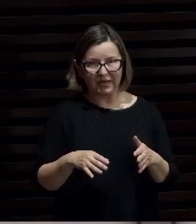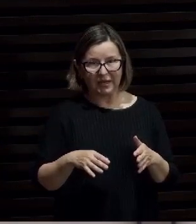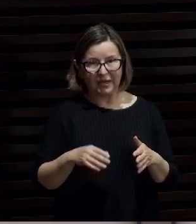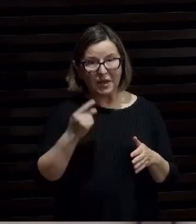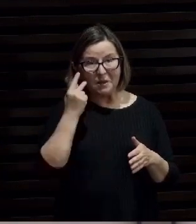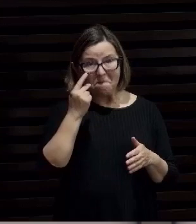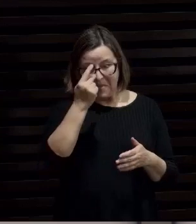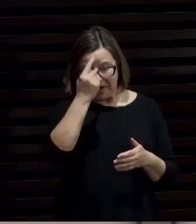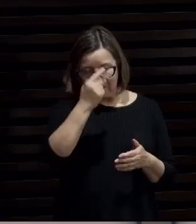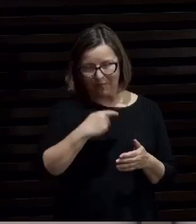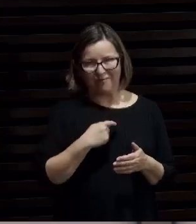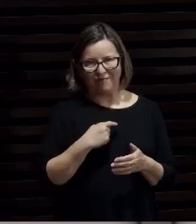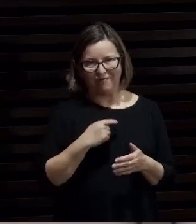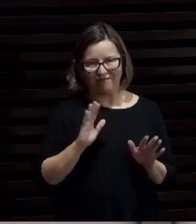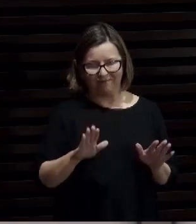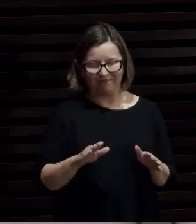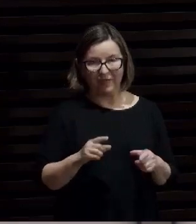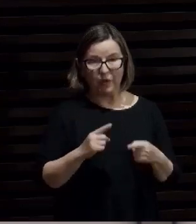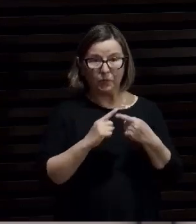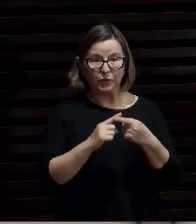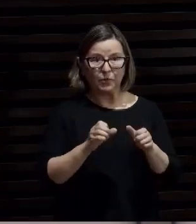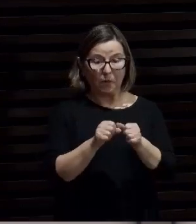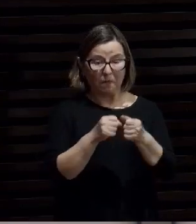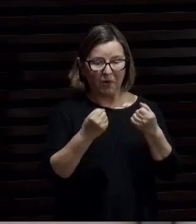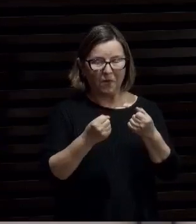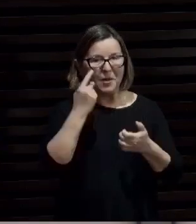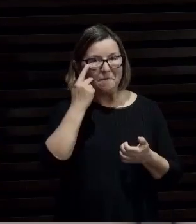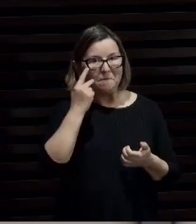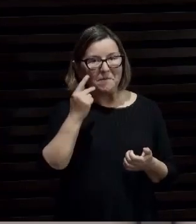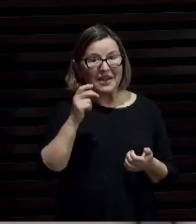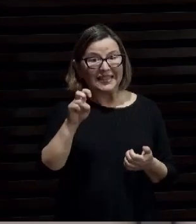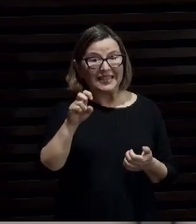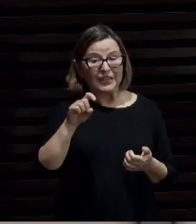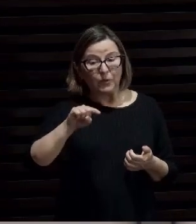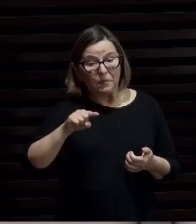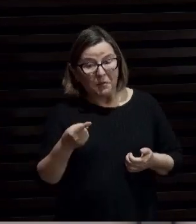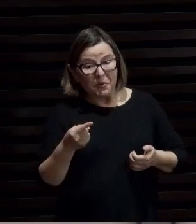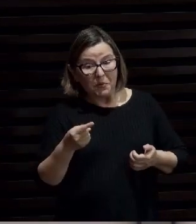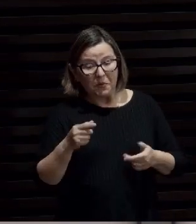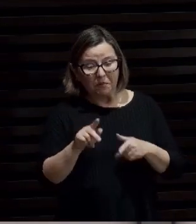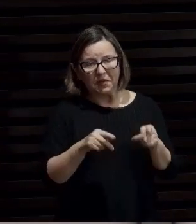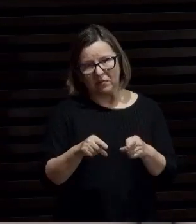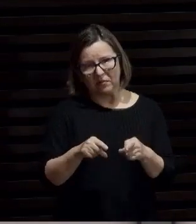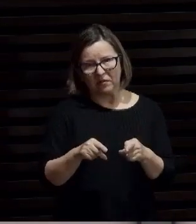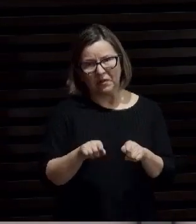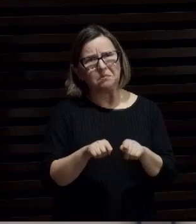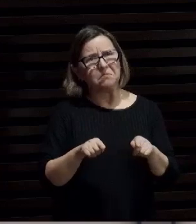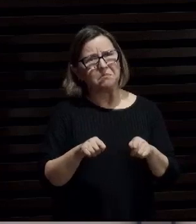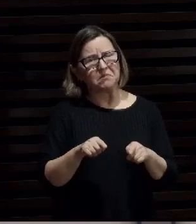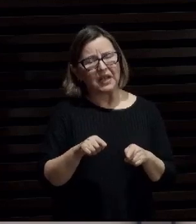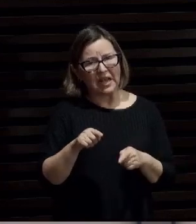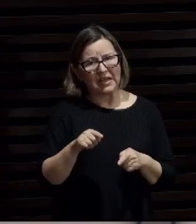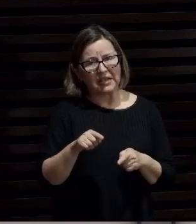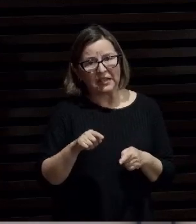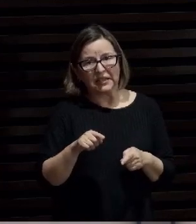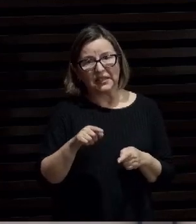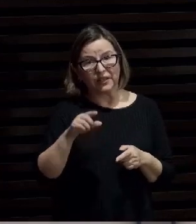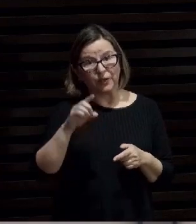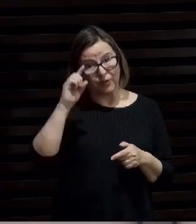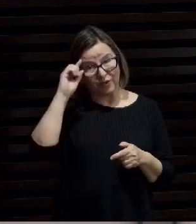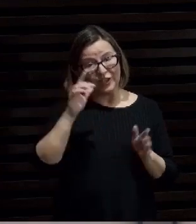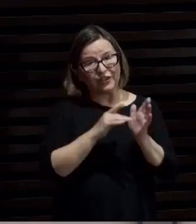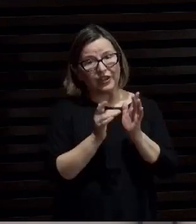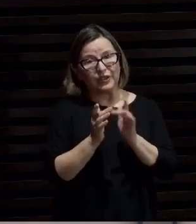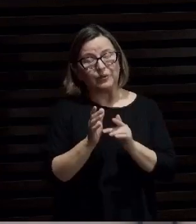5.000 pessoas, depois para 7.000, mas quando ele teve fome, ele passou fome. Ele ressuscitou mortos, ele